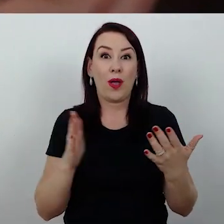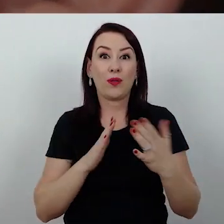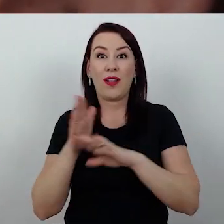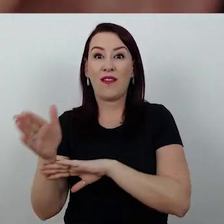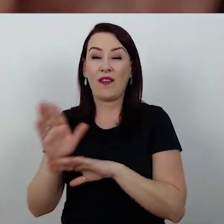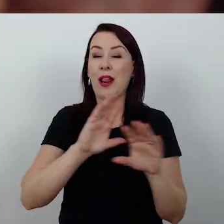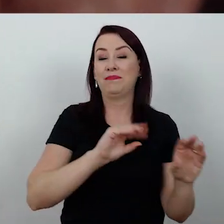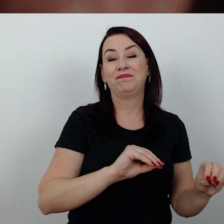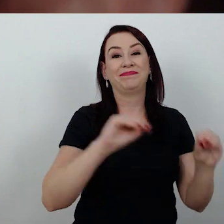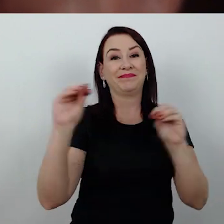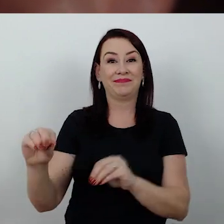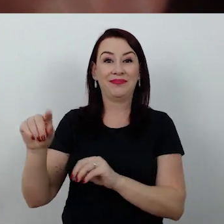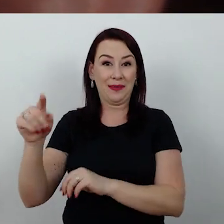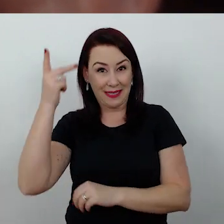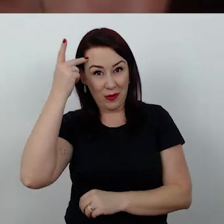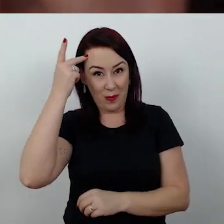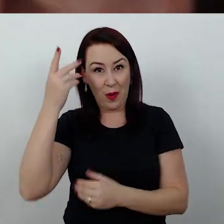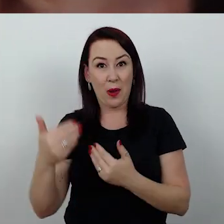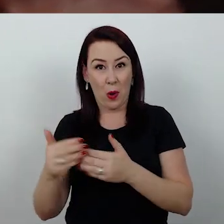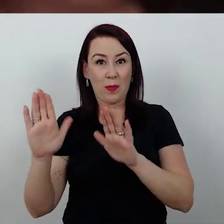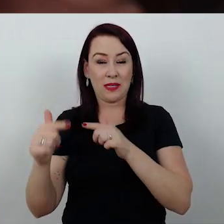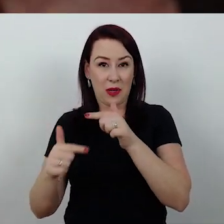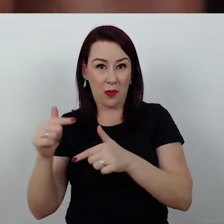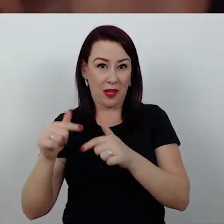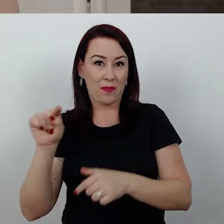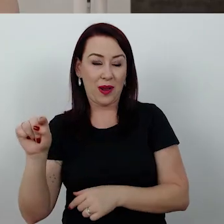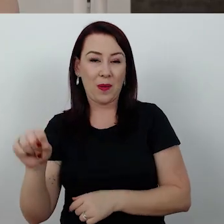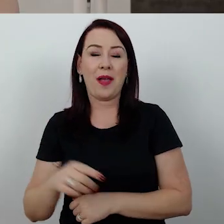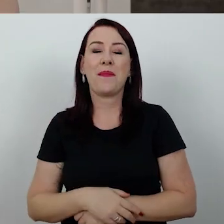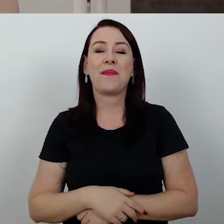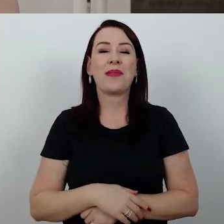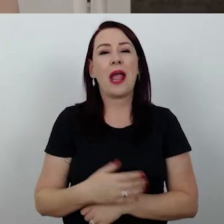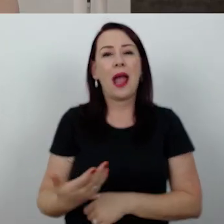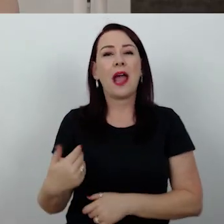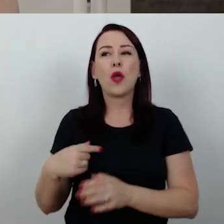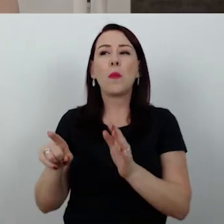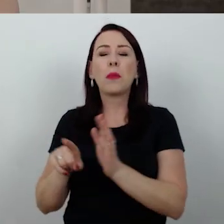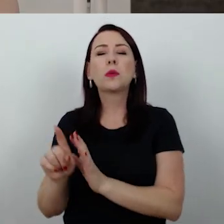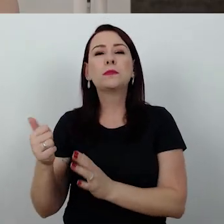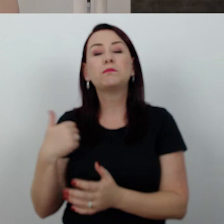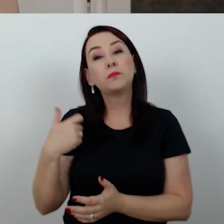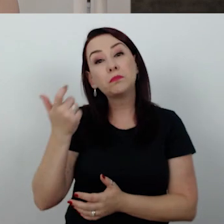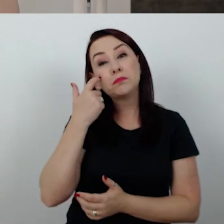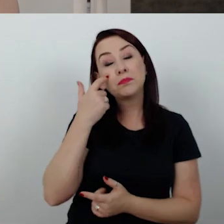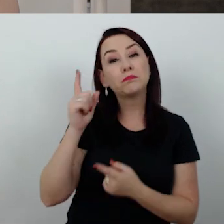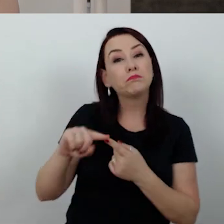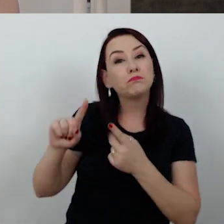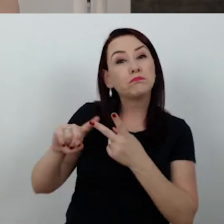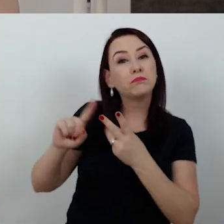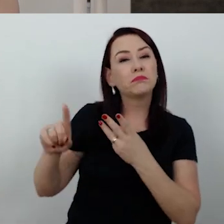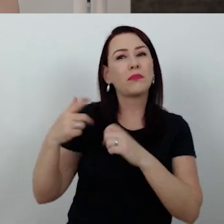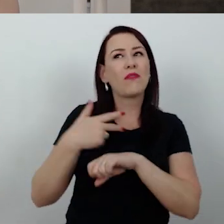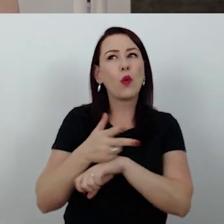para São Paulo para implantar lá, né, eu chego lá e pergunto, tá bom, quais os dados, né? Deixa eu ver os dados,